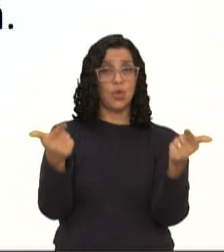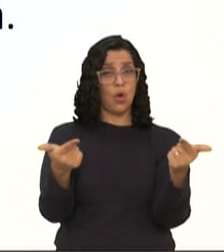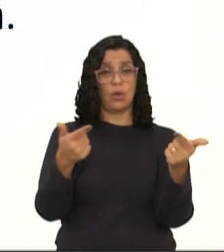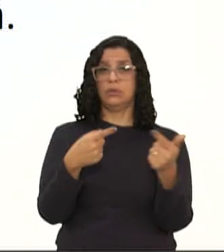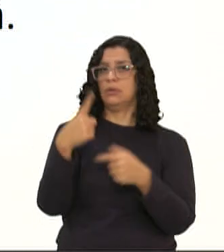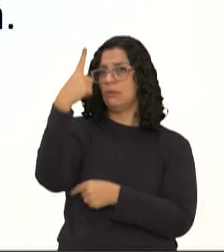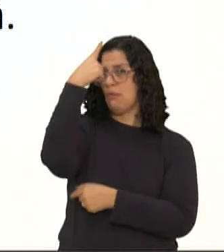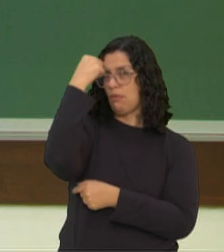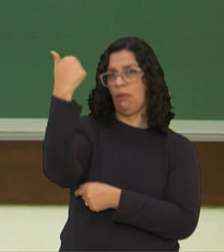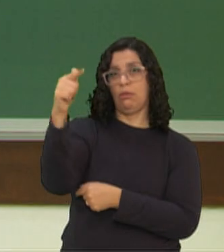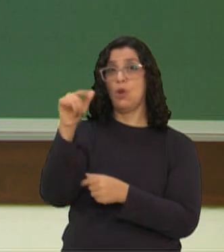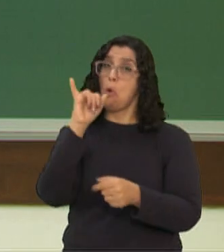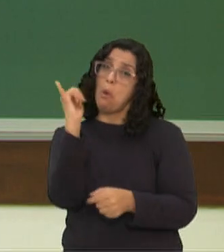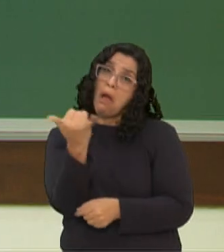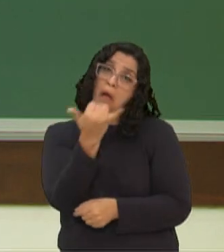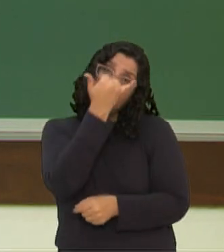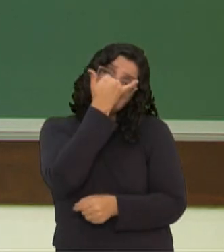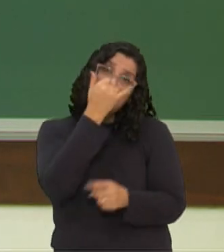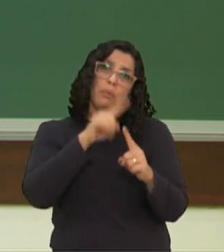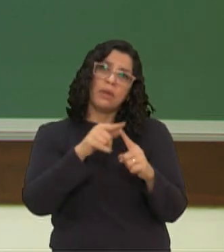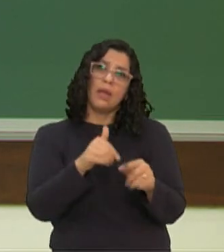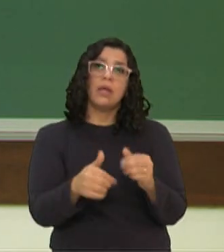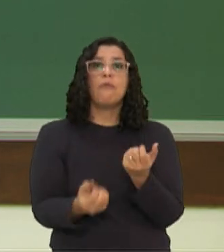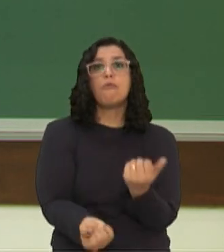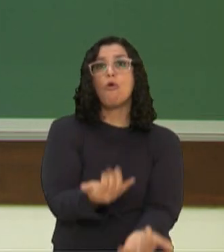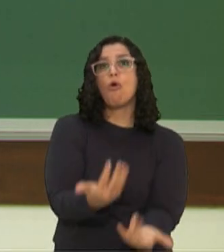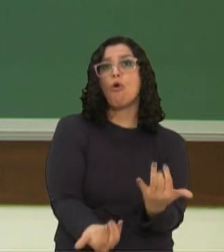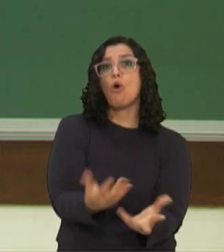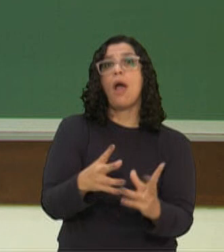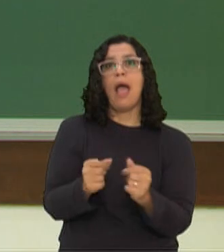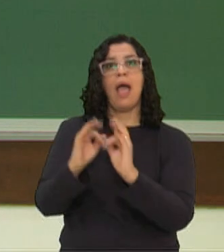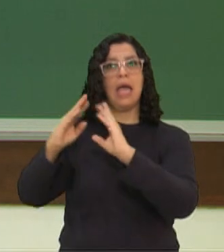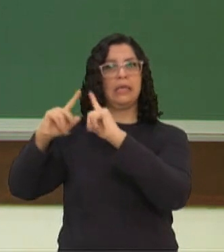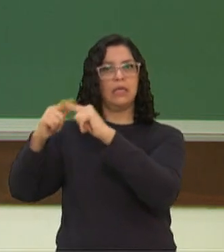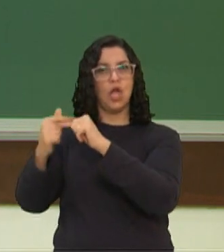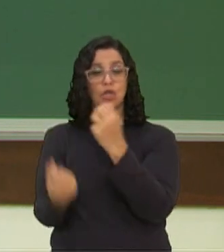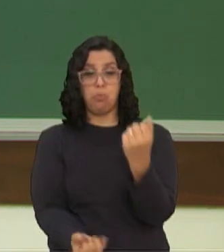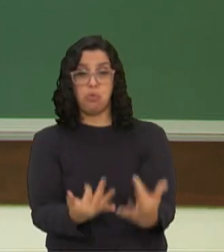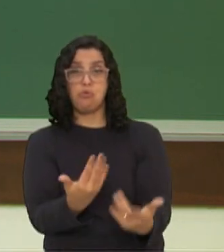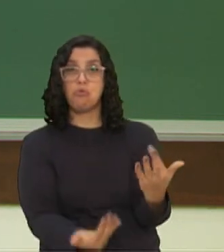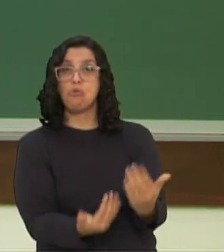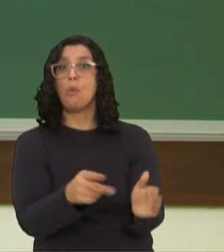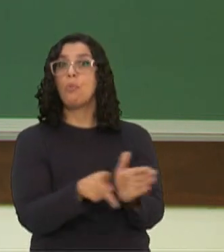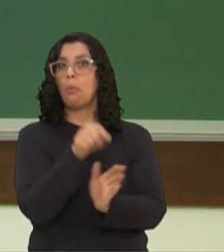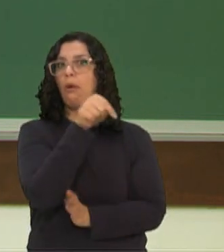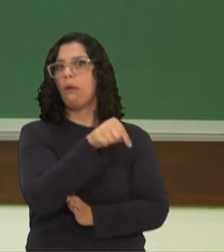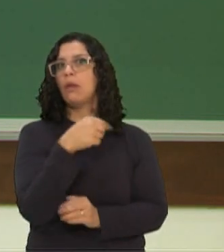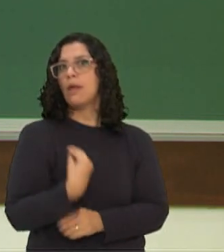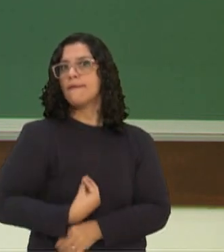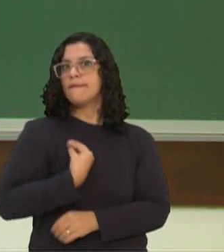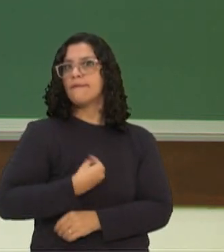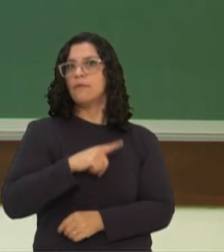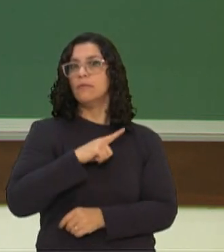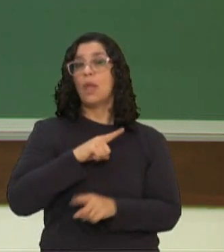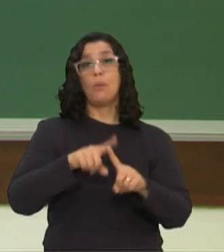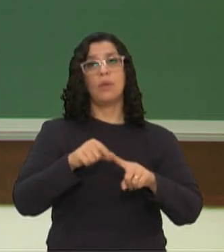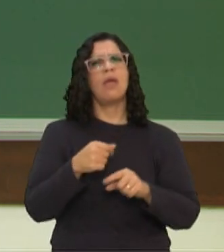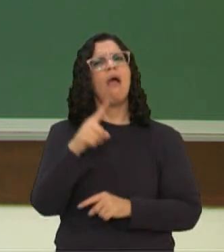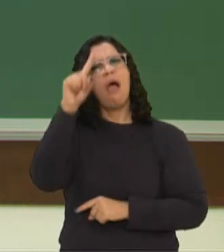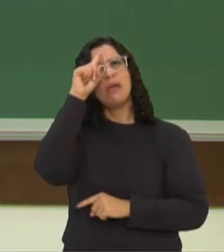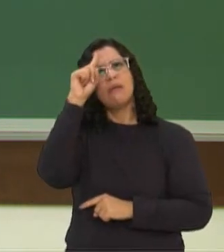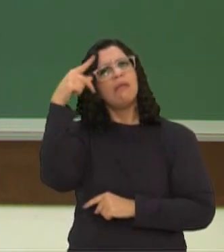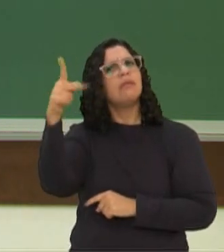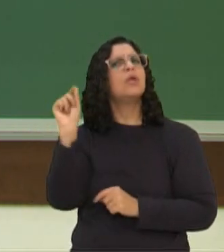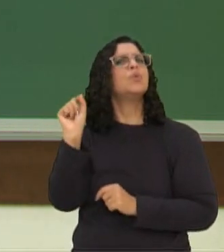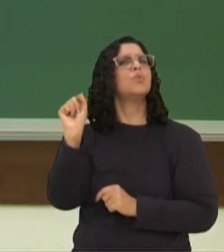ideia dele, ou de azar, já que ele terminou na fogueira da Inquisição italiana. Qual foi o golpe, a ideia dele básica disso?